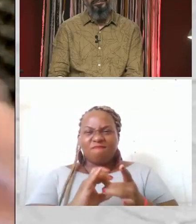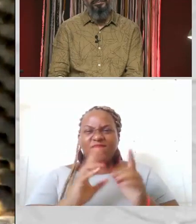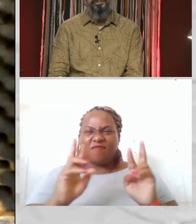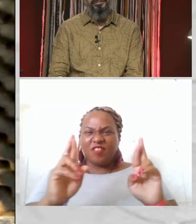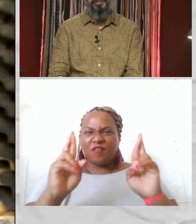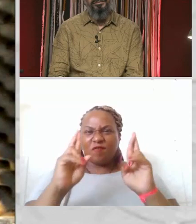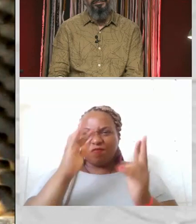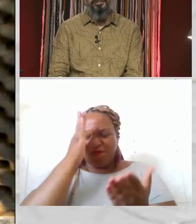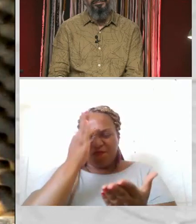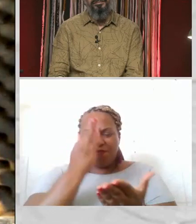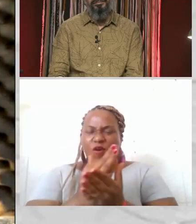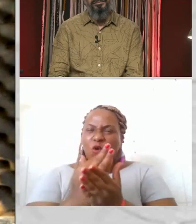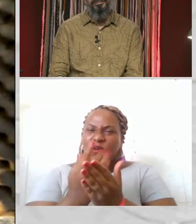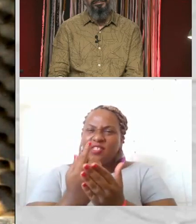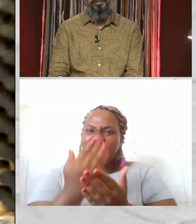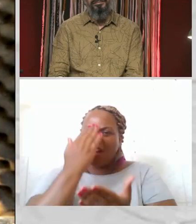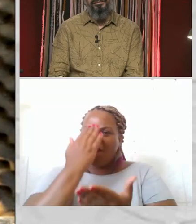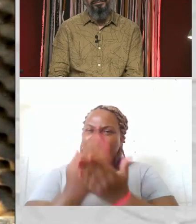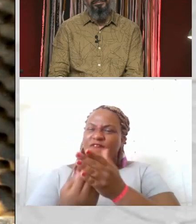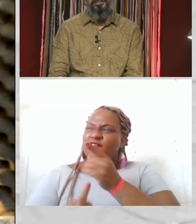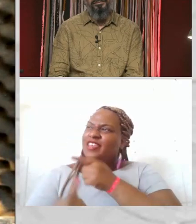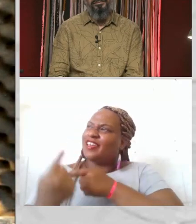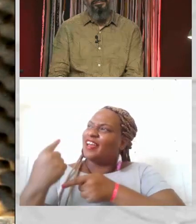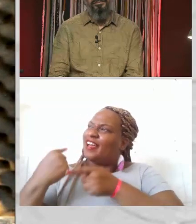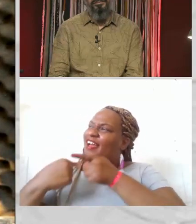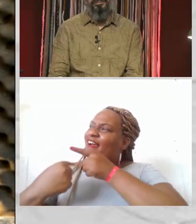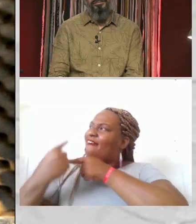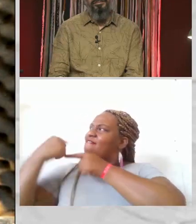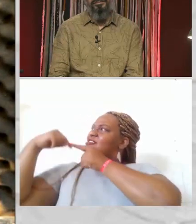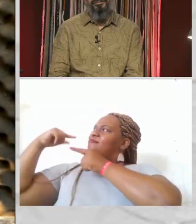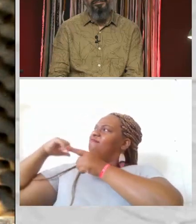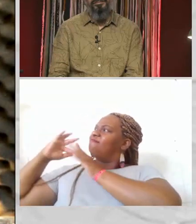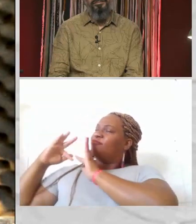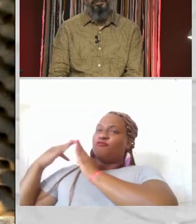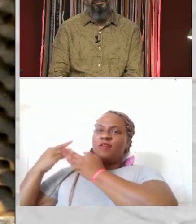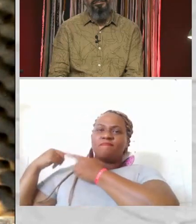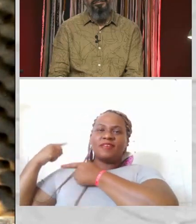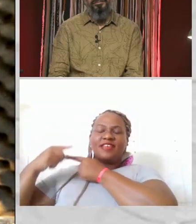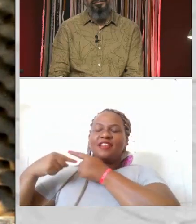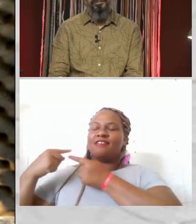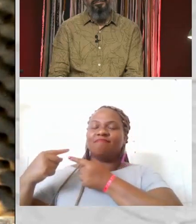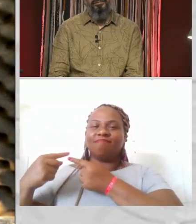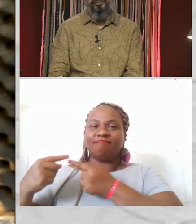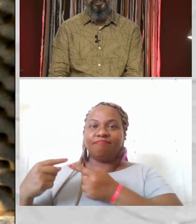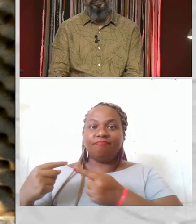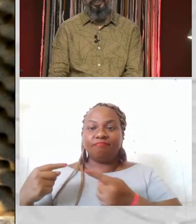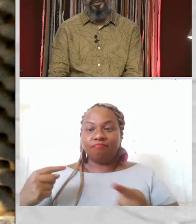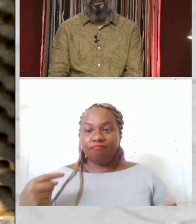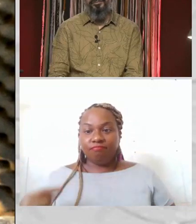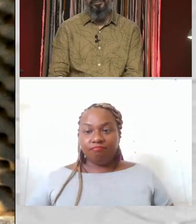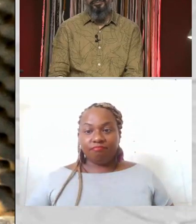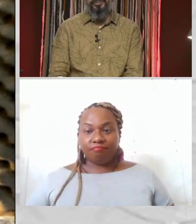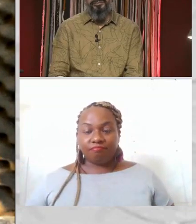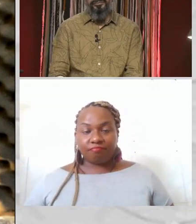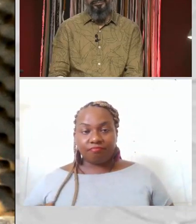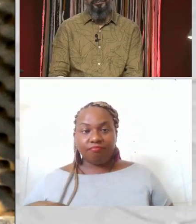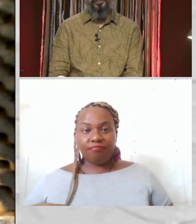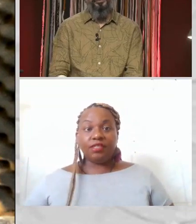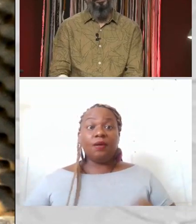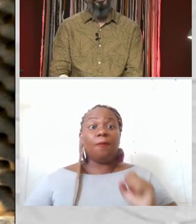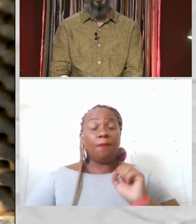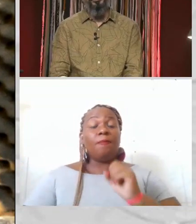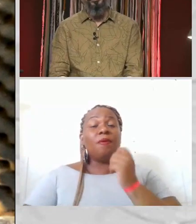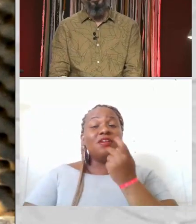fé na ancestralidade muito grande. Então, assim, eu acho que, de um certo modo, o que a gente pode dizer é que, com todas